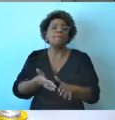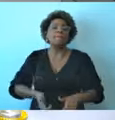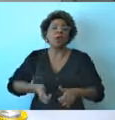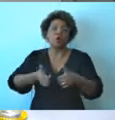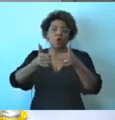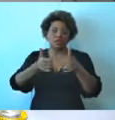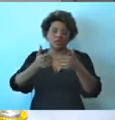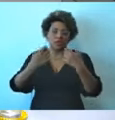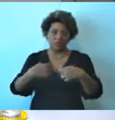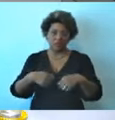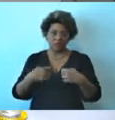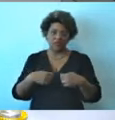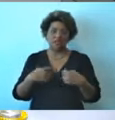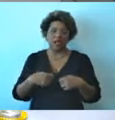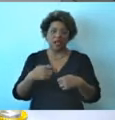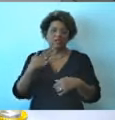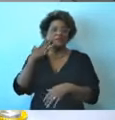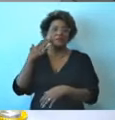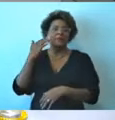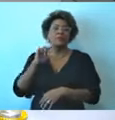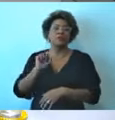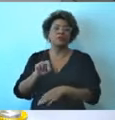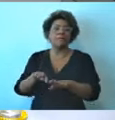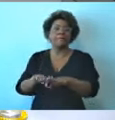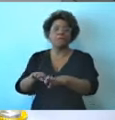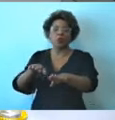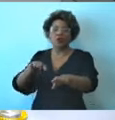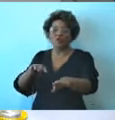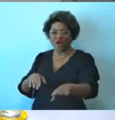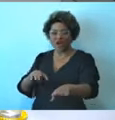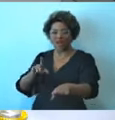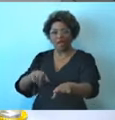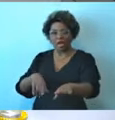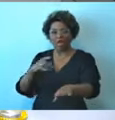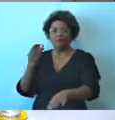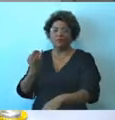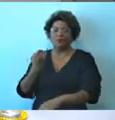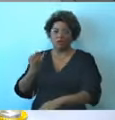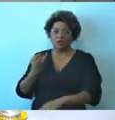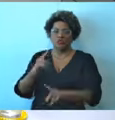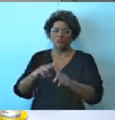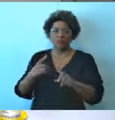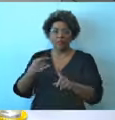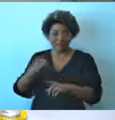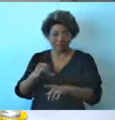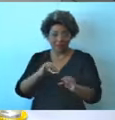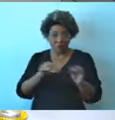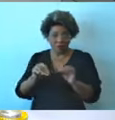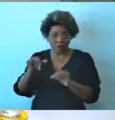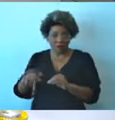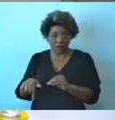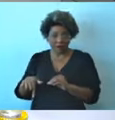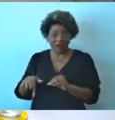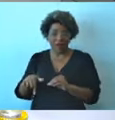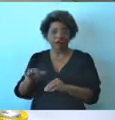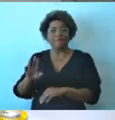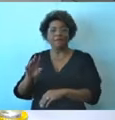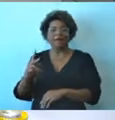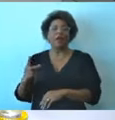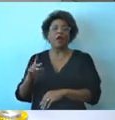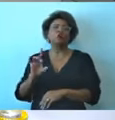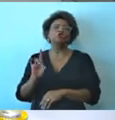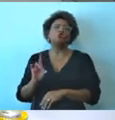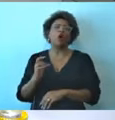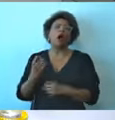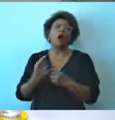mas a gente sabe que isso sendo aplicado, será aplicado em apenas alguns corredores aqui da nossa cidade. E ouvir as demandas